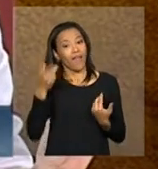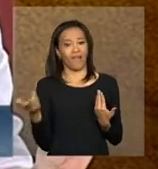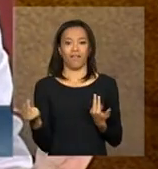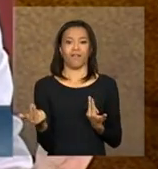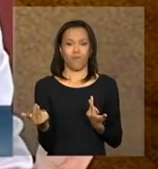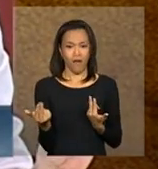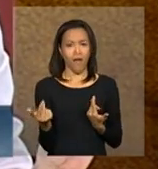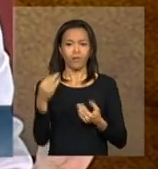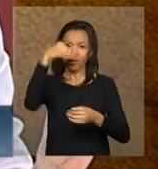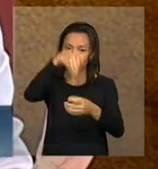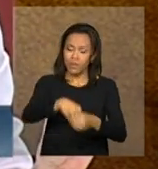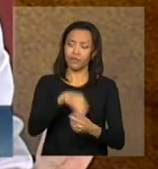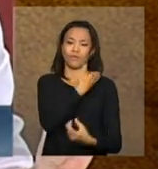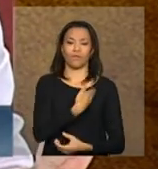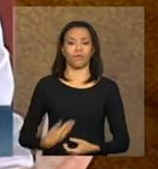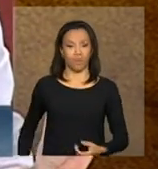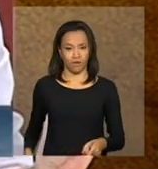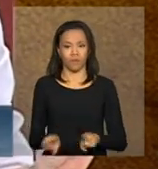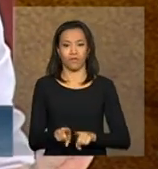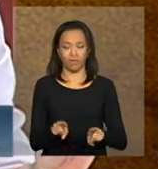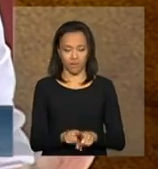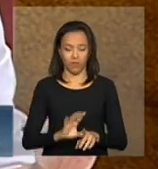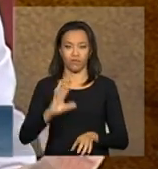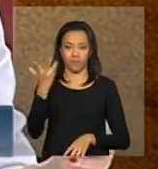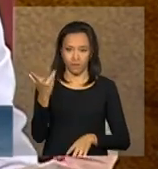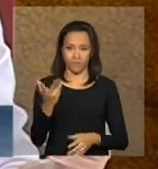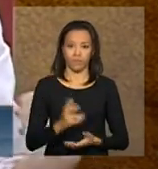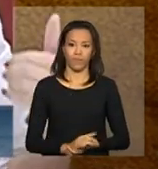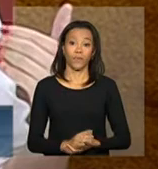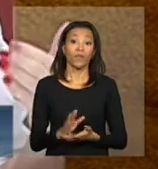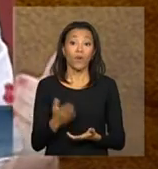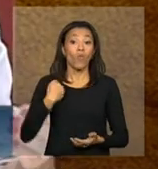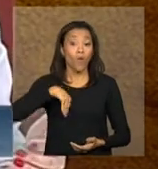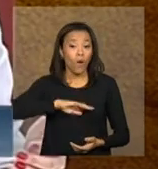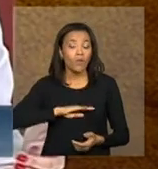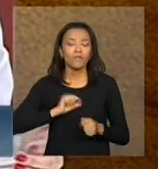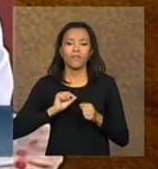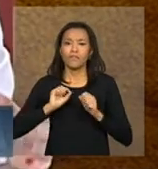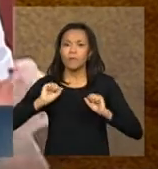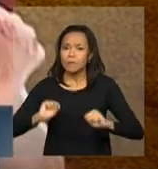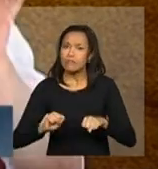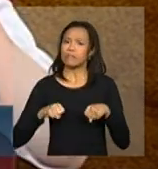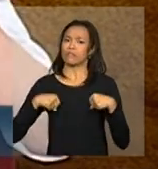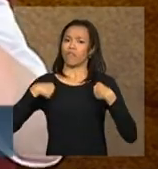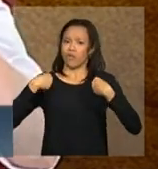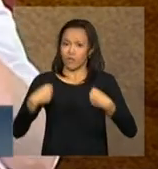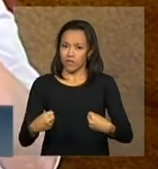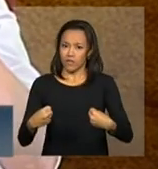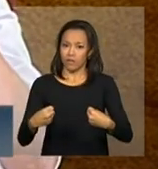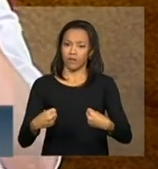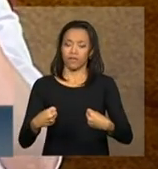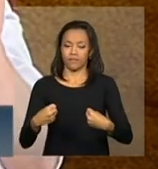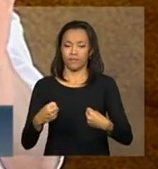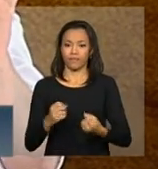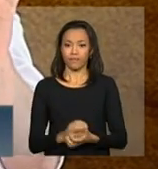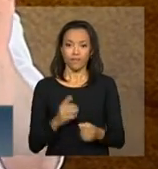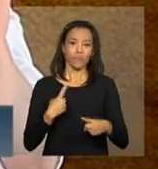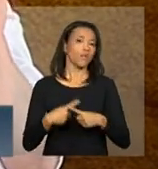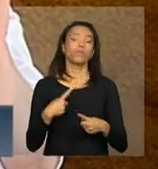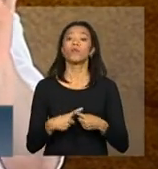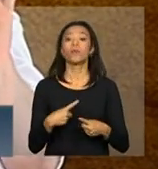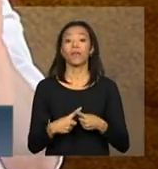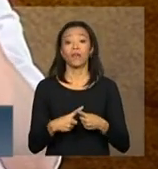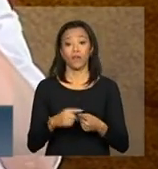orçamento público, é a mesma lógica, certo? Então, assim, vamos fazer um esforço, porque, acima de tudo, o conceito